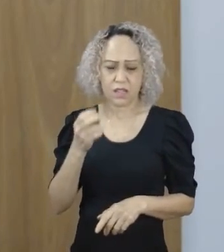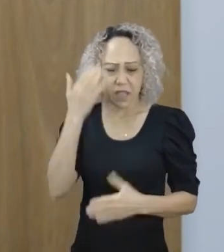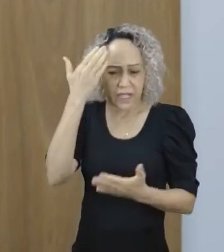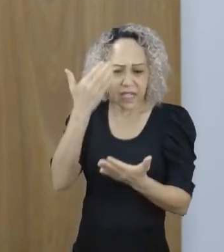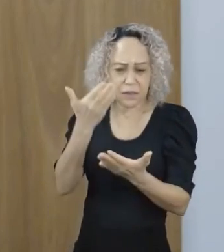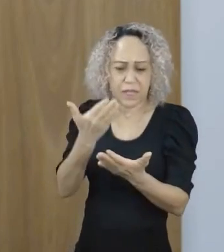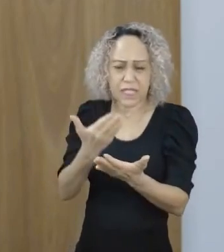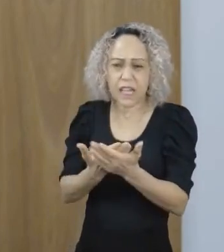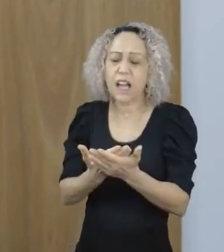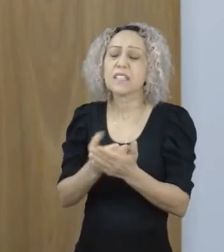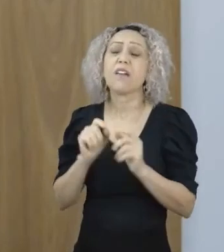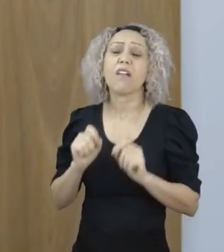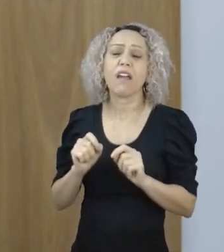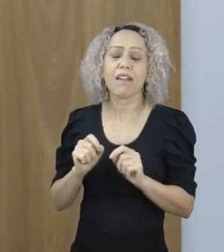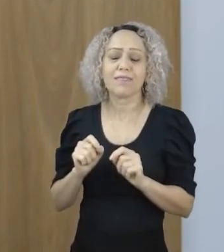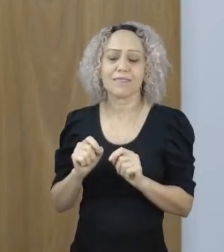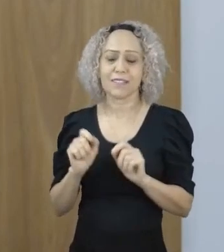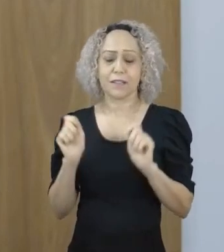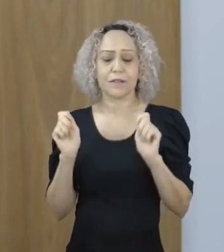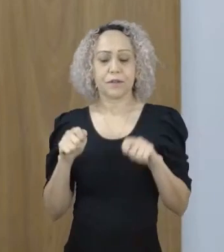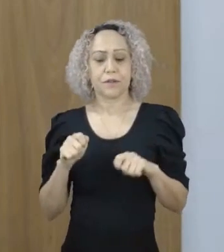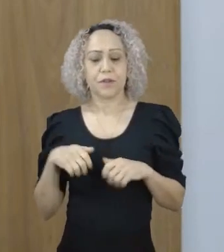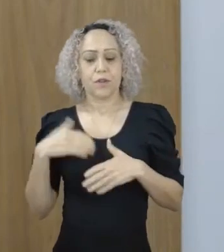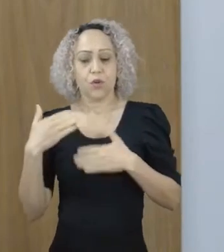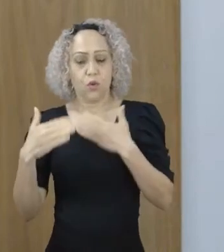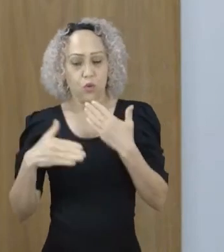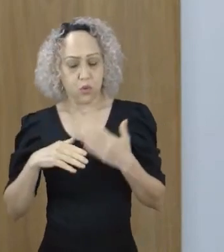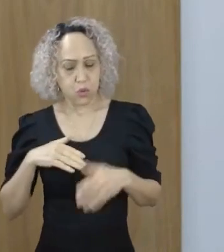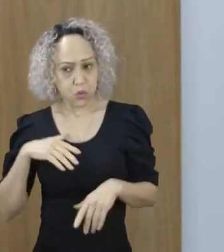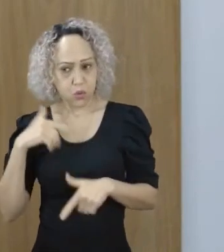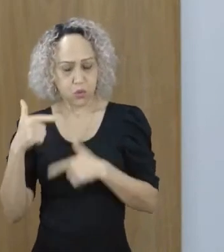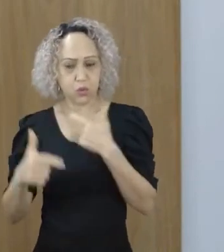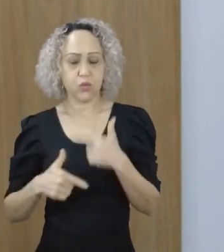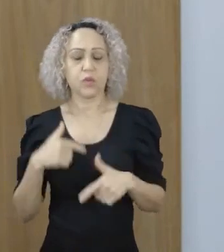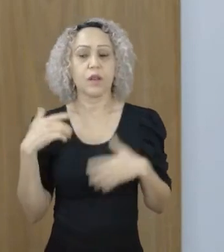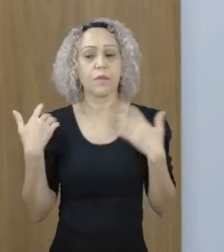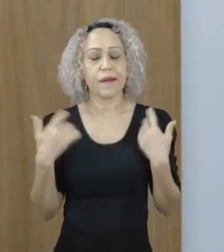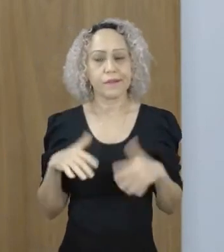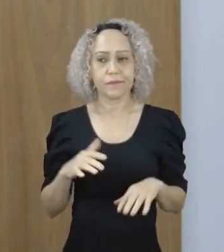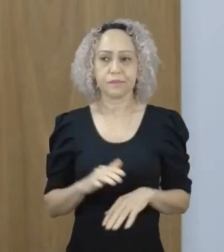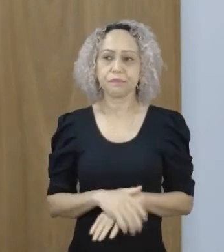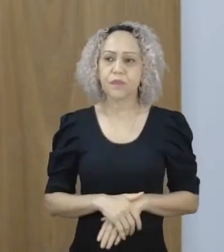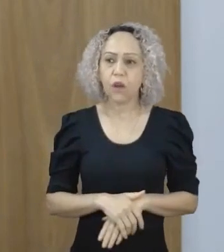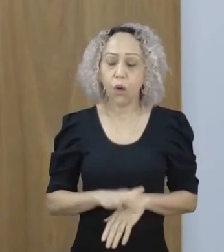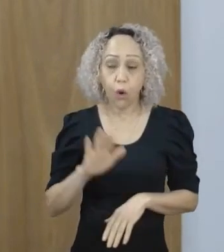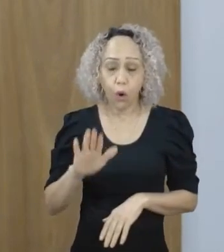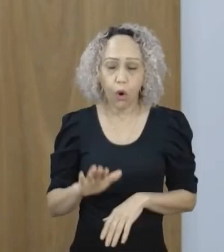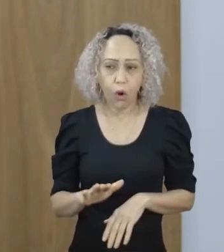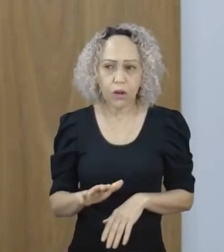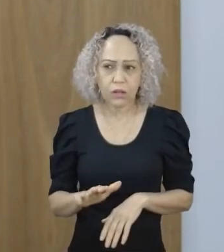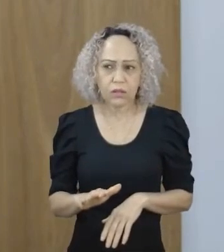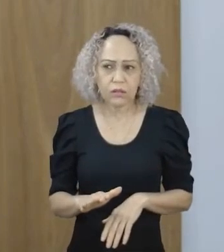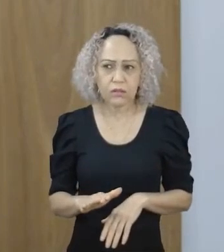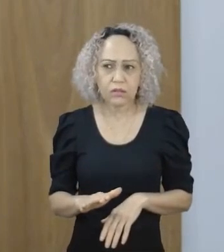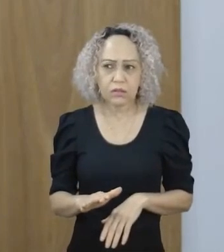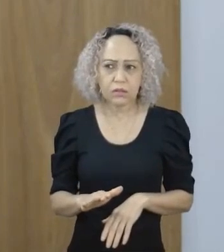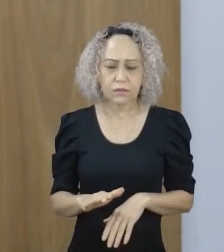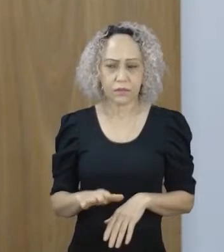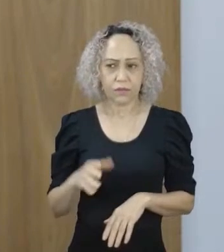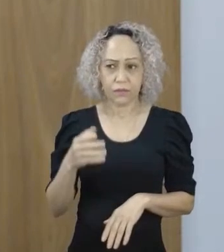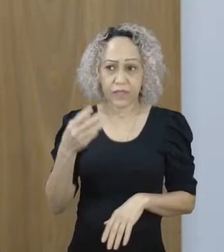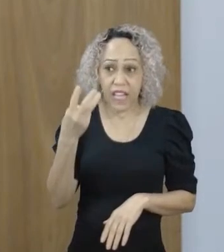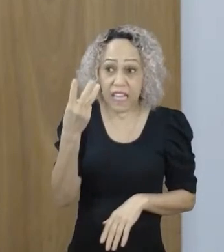fôlego. O retrocesso que o governo Bolsonaro fez na vacinação foi um retrocesso de 30 anos. Vou